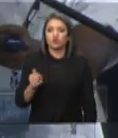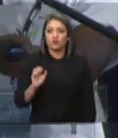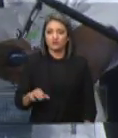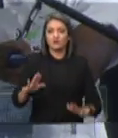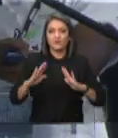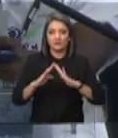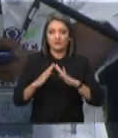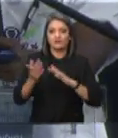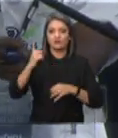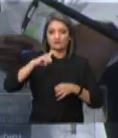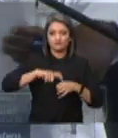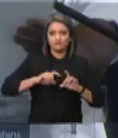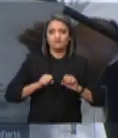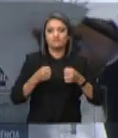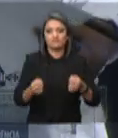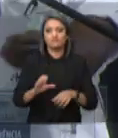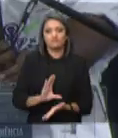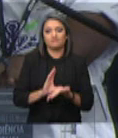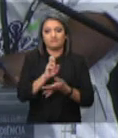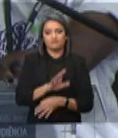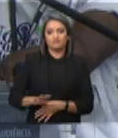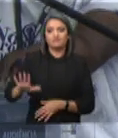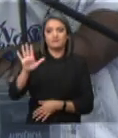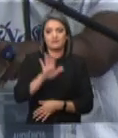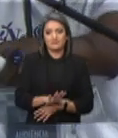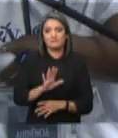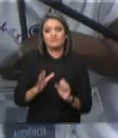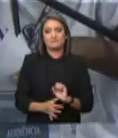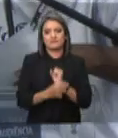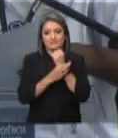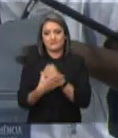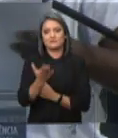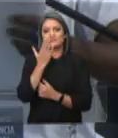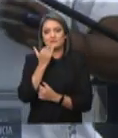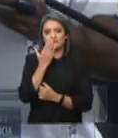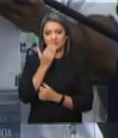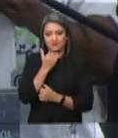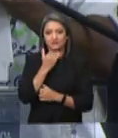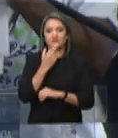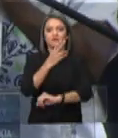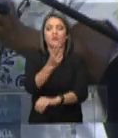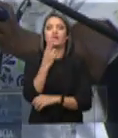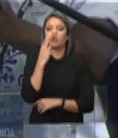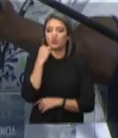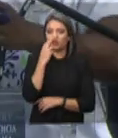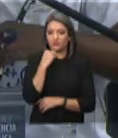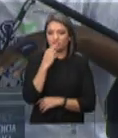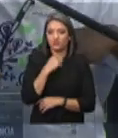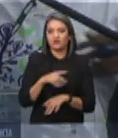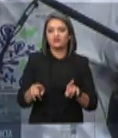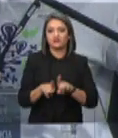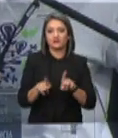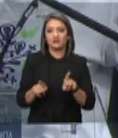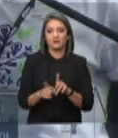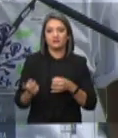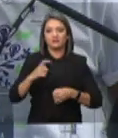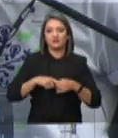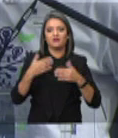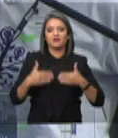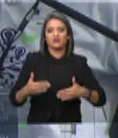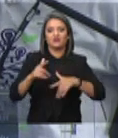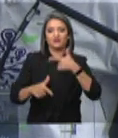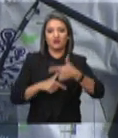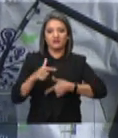retorno e fortalecimento do Conselho Nacional de segurança para limitar e nutricional e reativação do Ministério do Trabalho